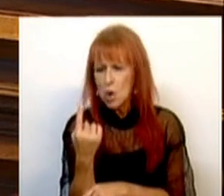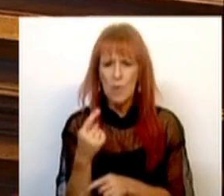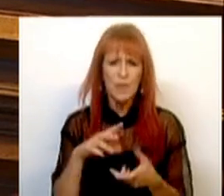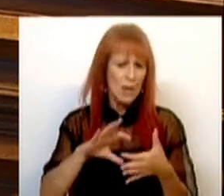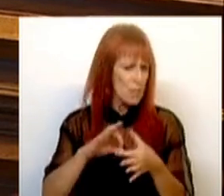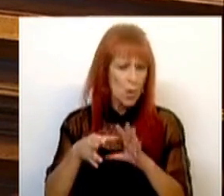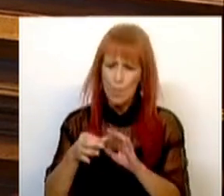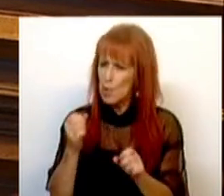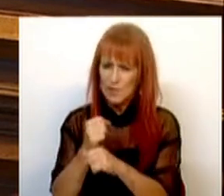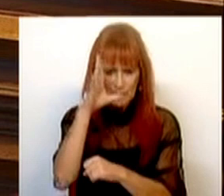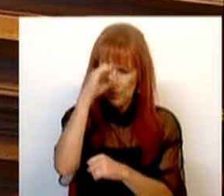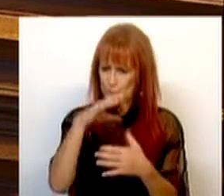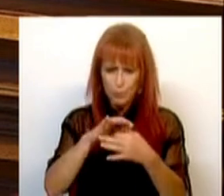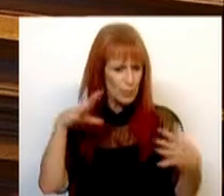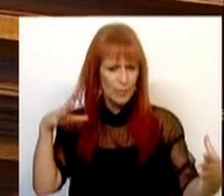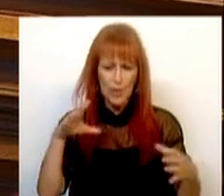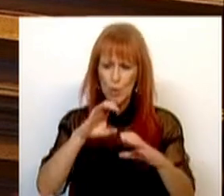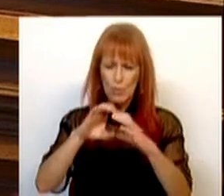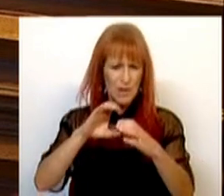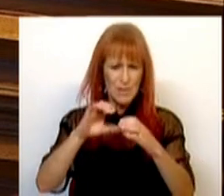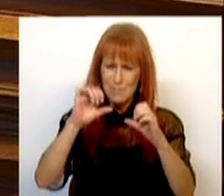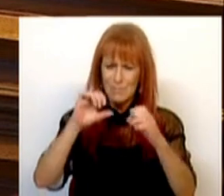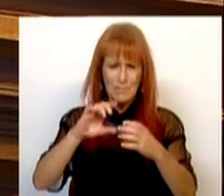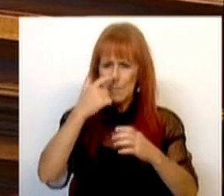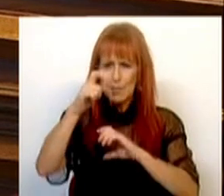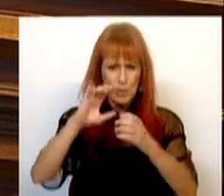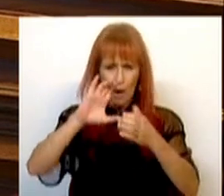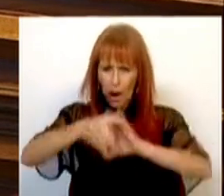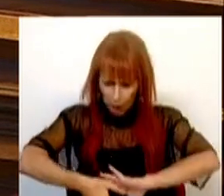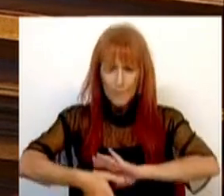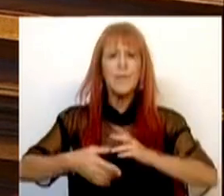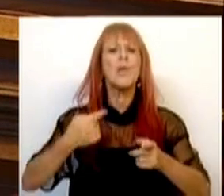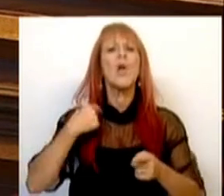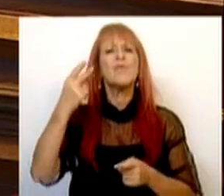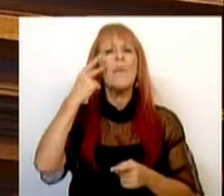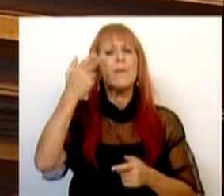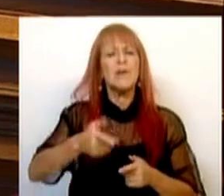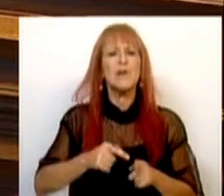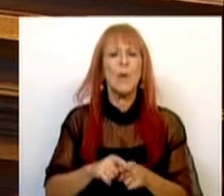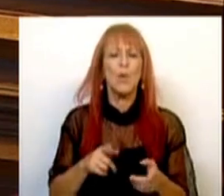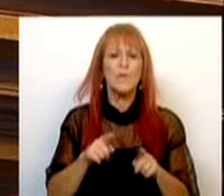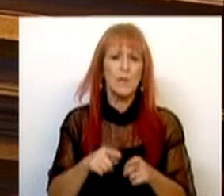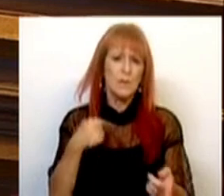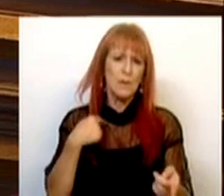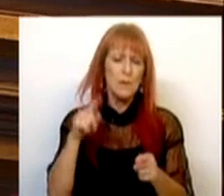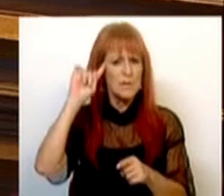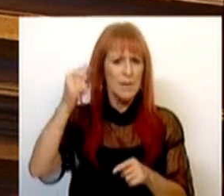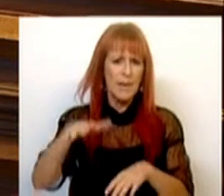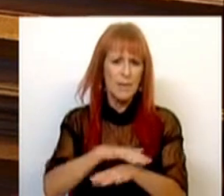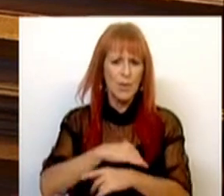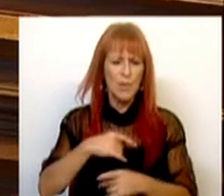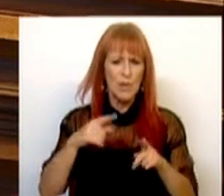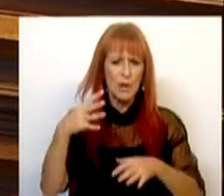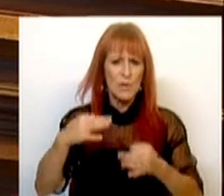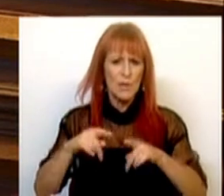de articulação entre os serviços públicos e a má comunicação com o cidadão. E nós vemos aqui um reparo, também sabendo que a Provedora tem um poder